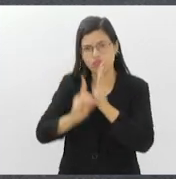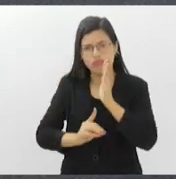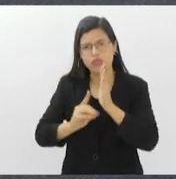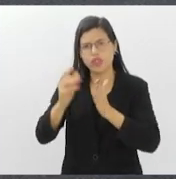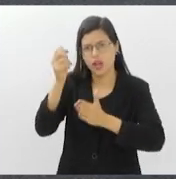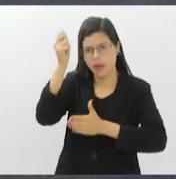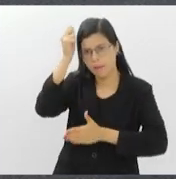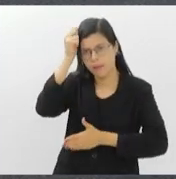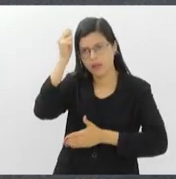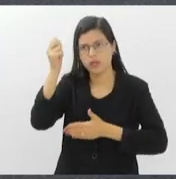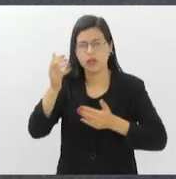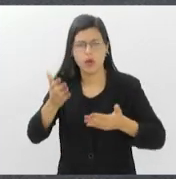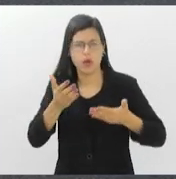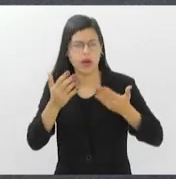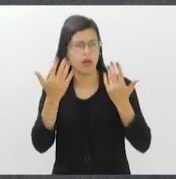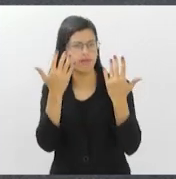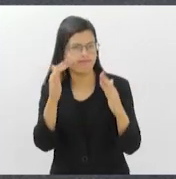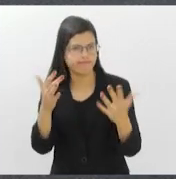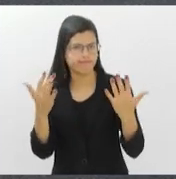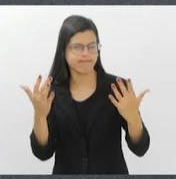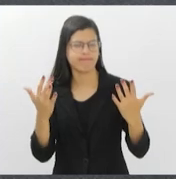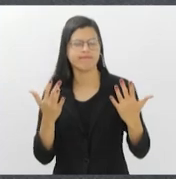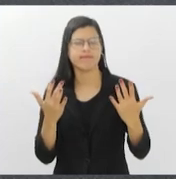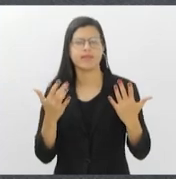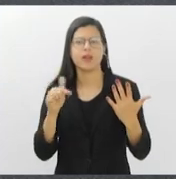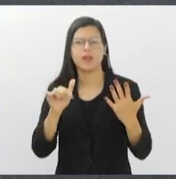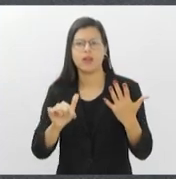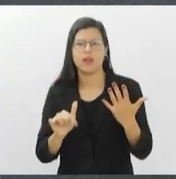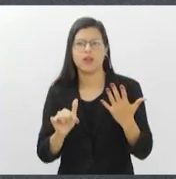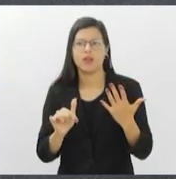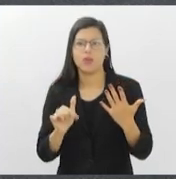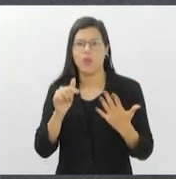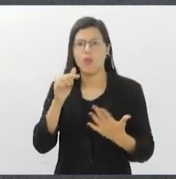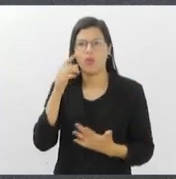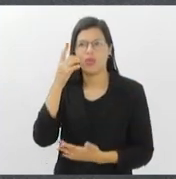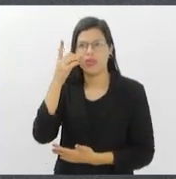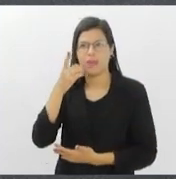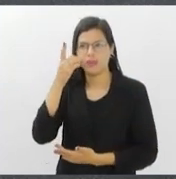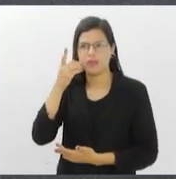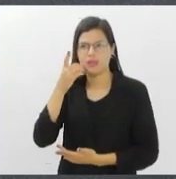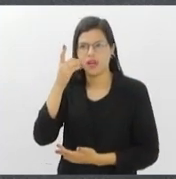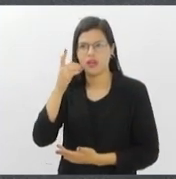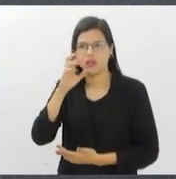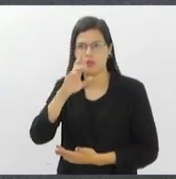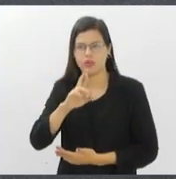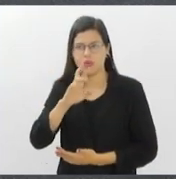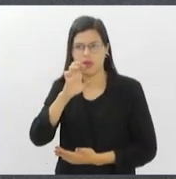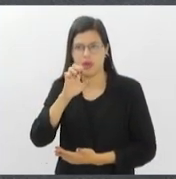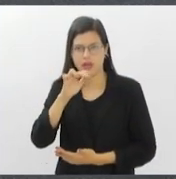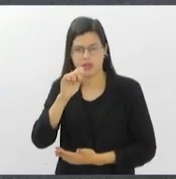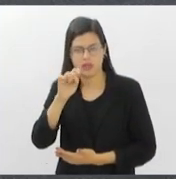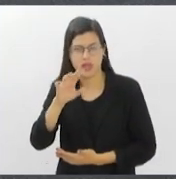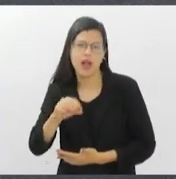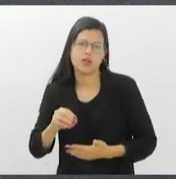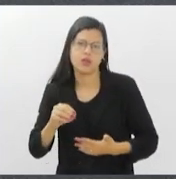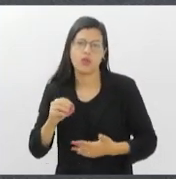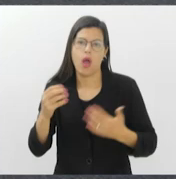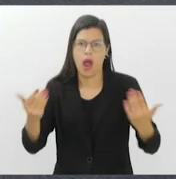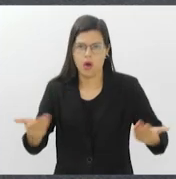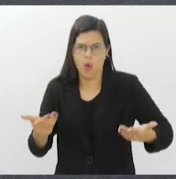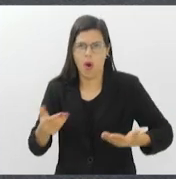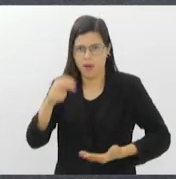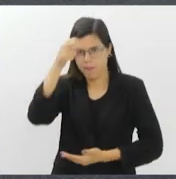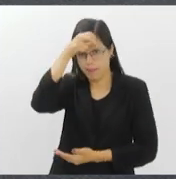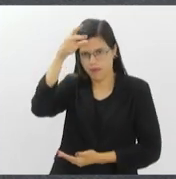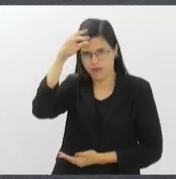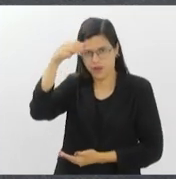Eu gostaria aqui de parabenizar o então deputado Renato Cozzolino, agora prefeito de Magé, pela sabedoria